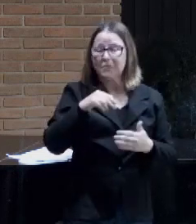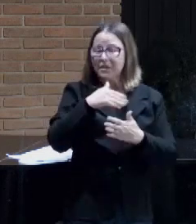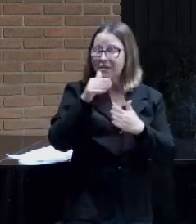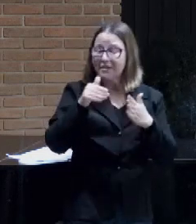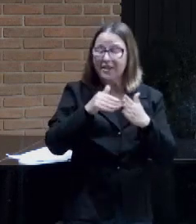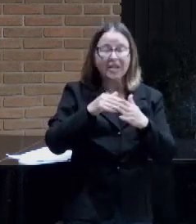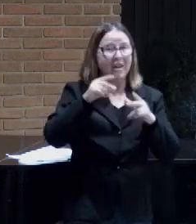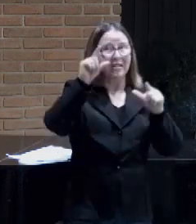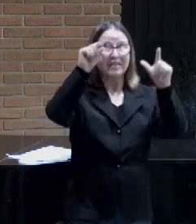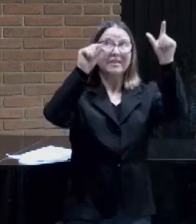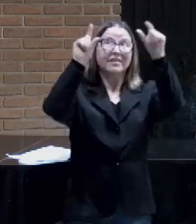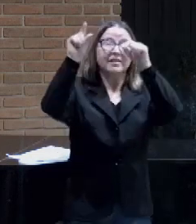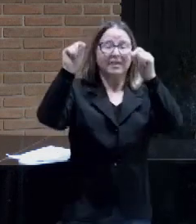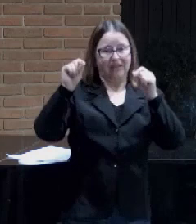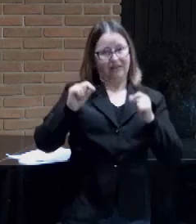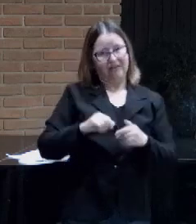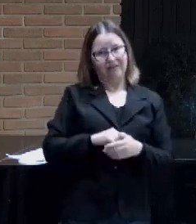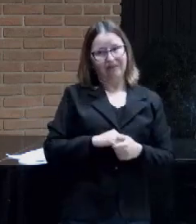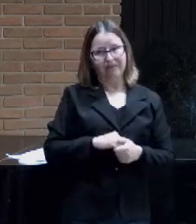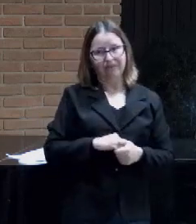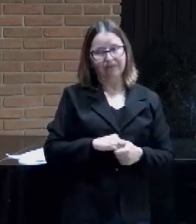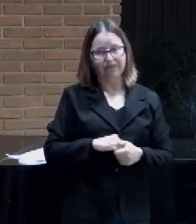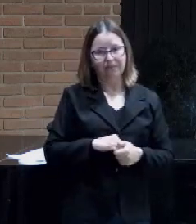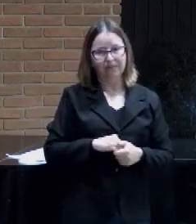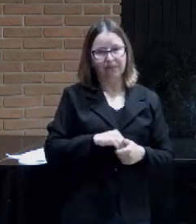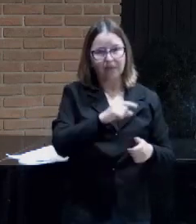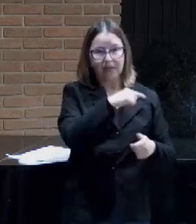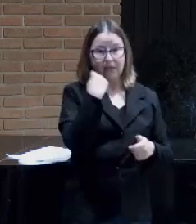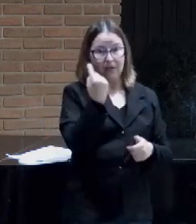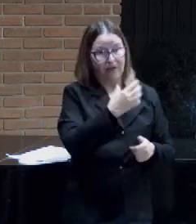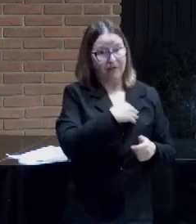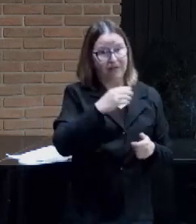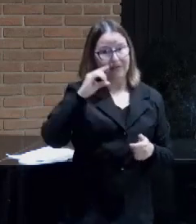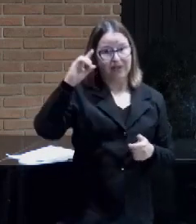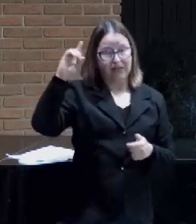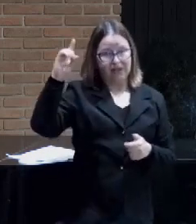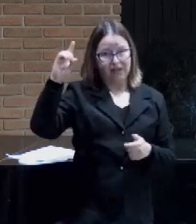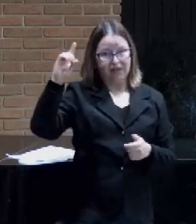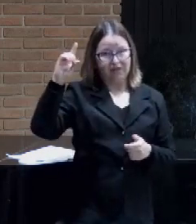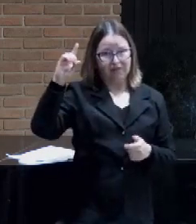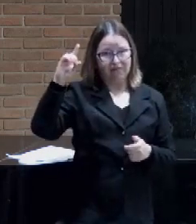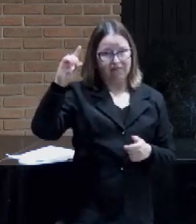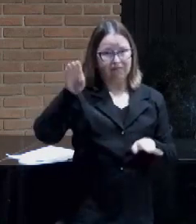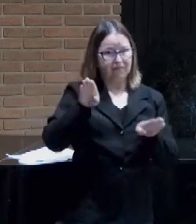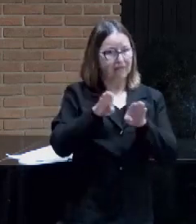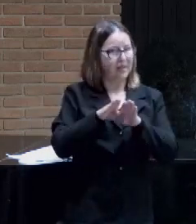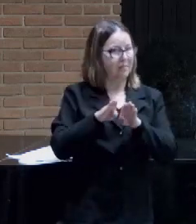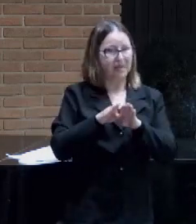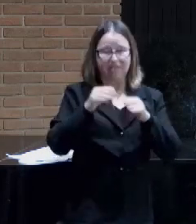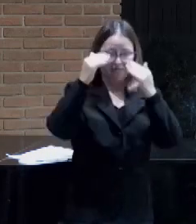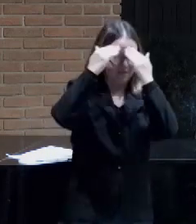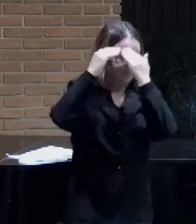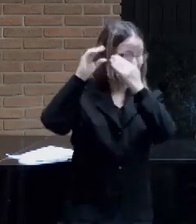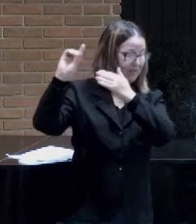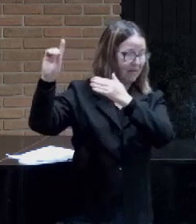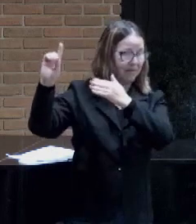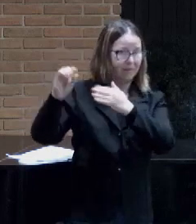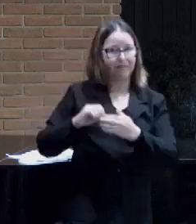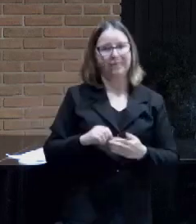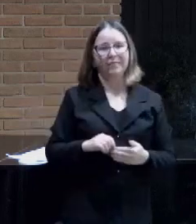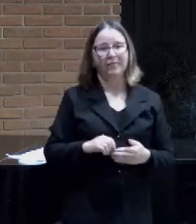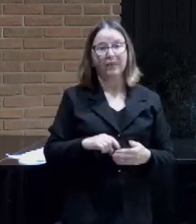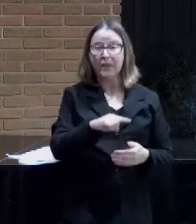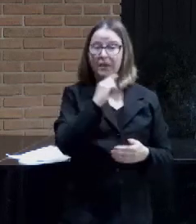A raça humana não faz a mesma coisa? Nós que somos filhos de Deus não fazemos a mesma coisa? Nós temos a palavra